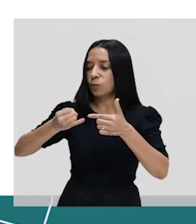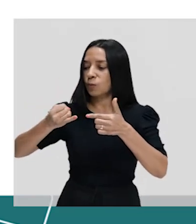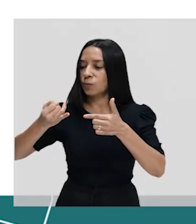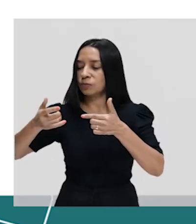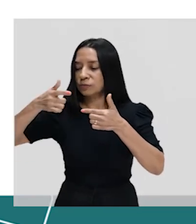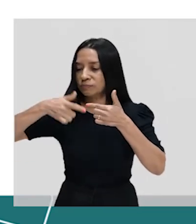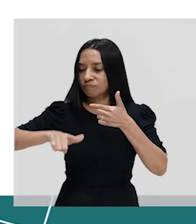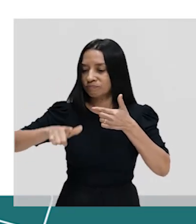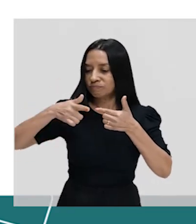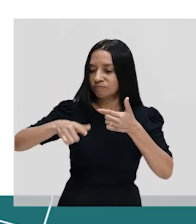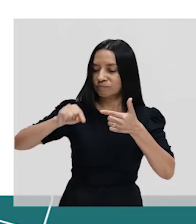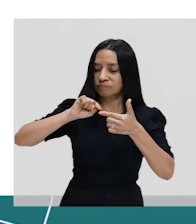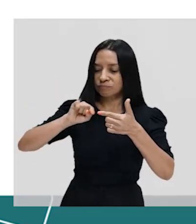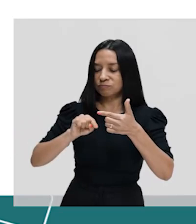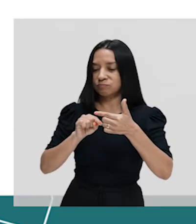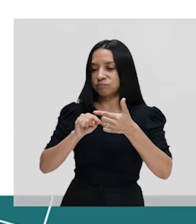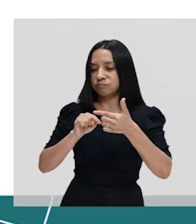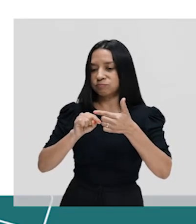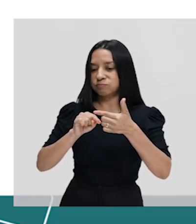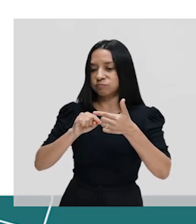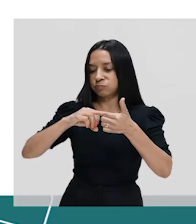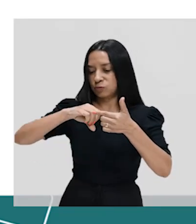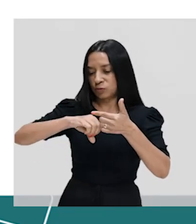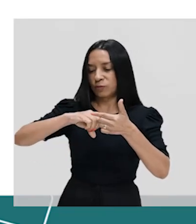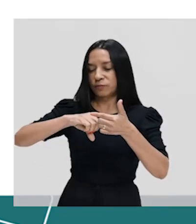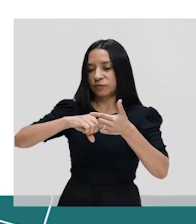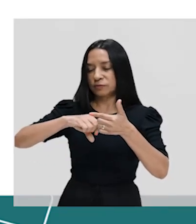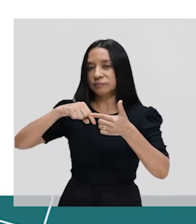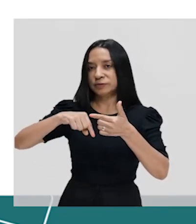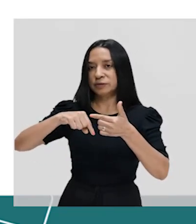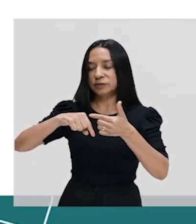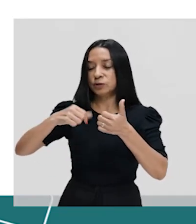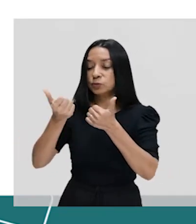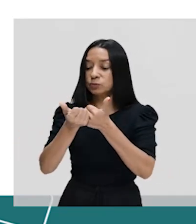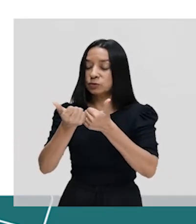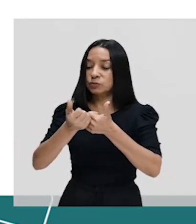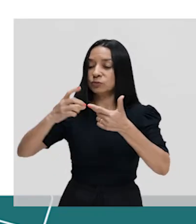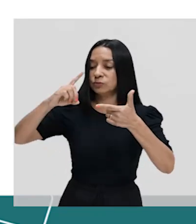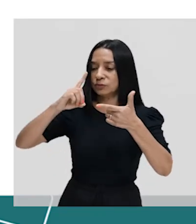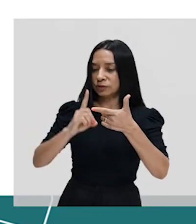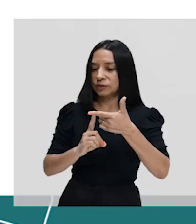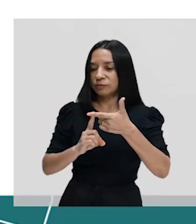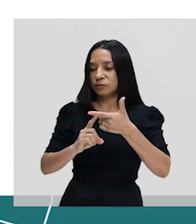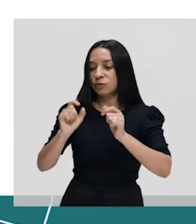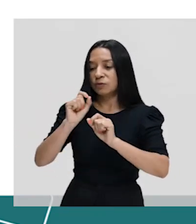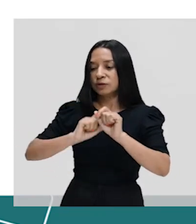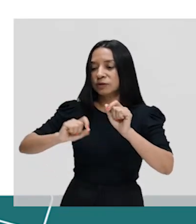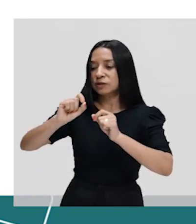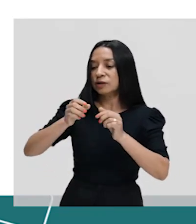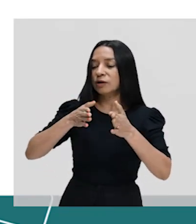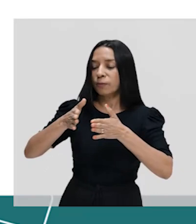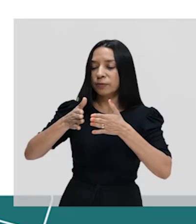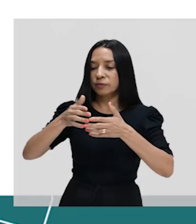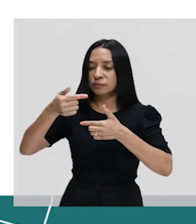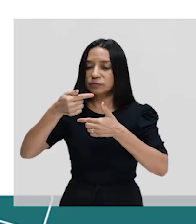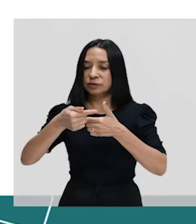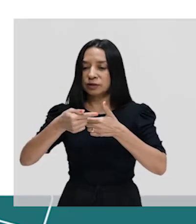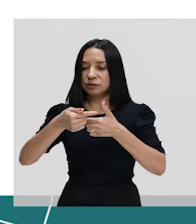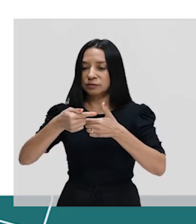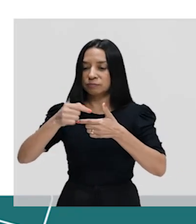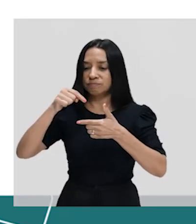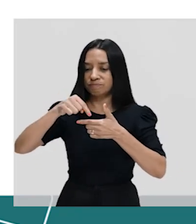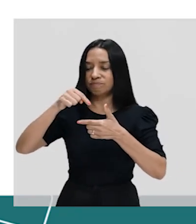repetem corresponde à quantidade de 9 no denominador. Então, quem é o período aqui? 7. Ele foi direto para